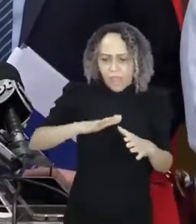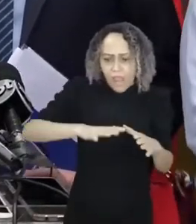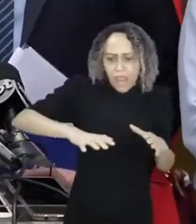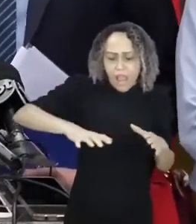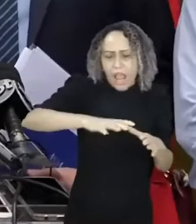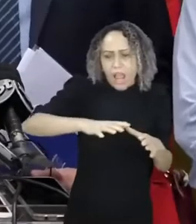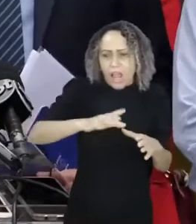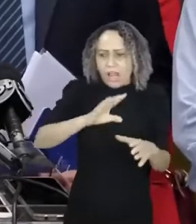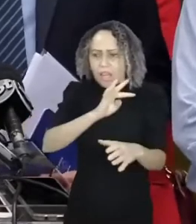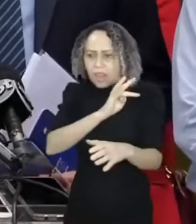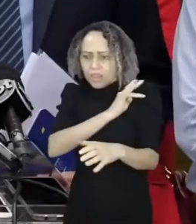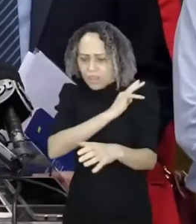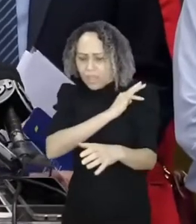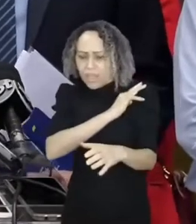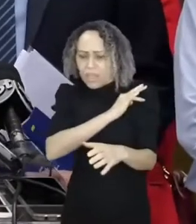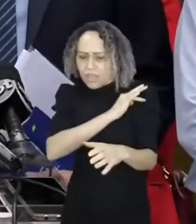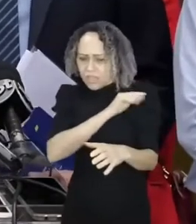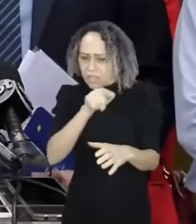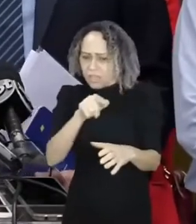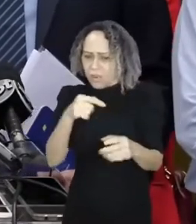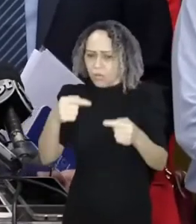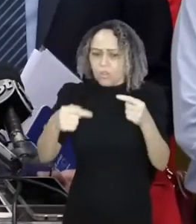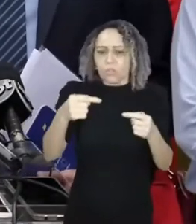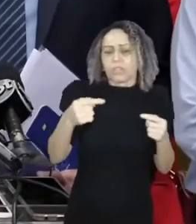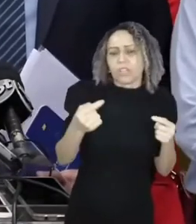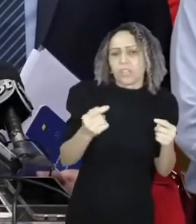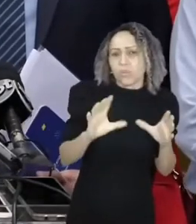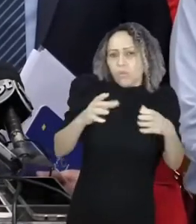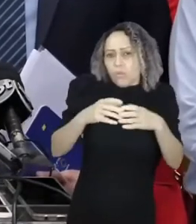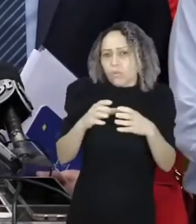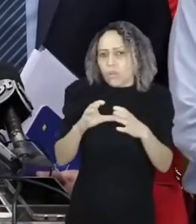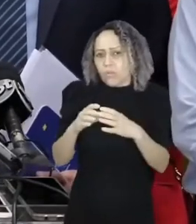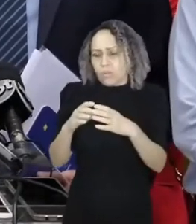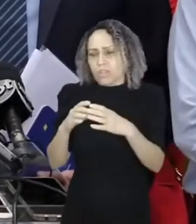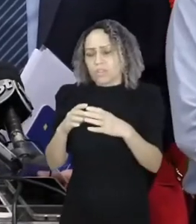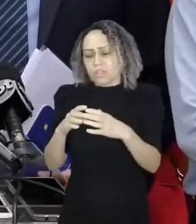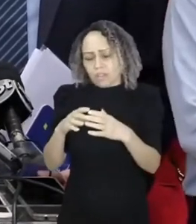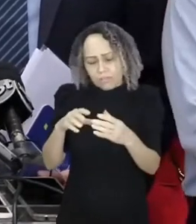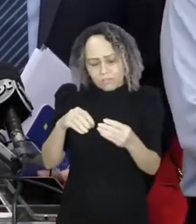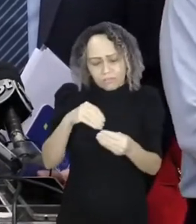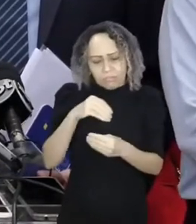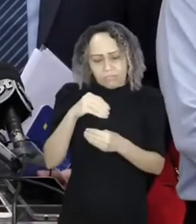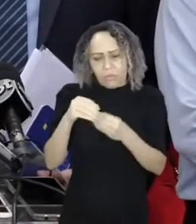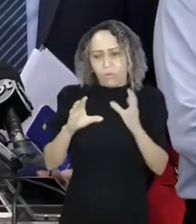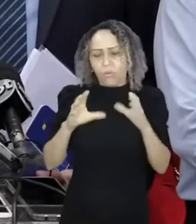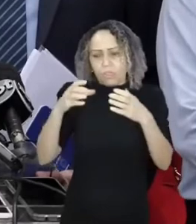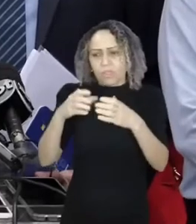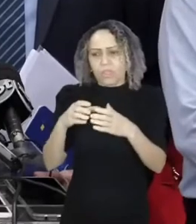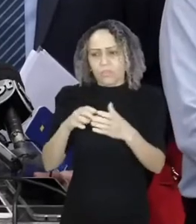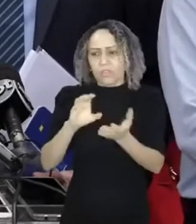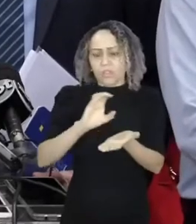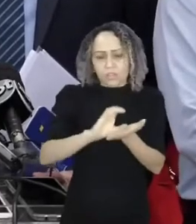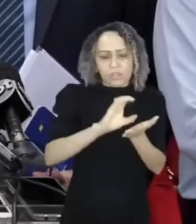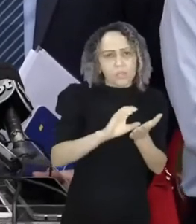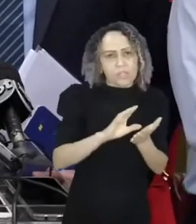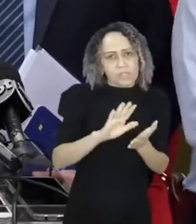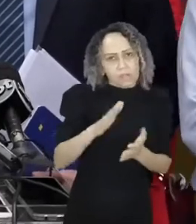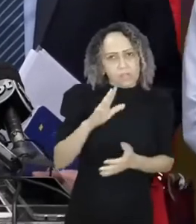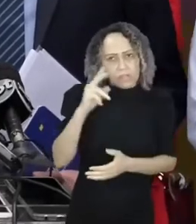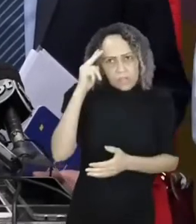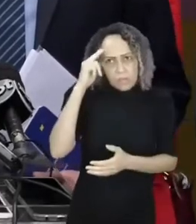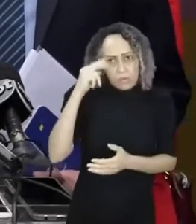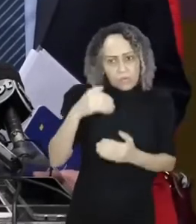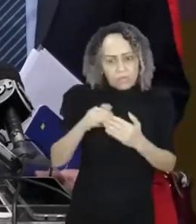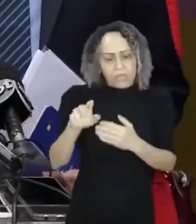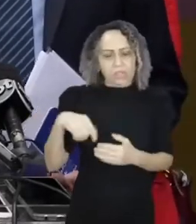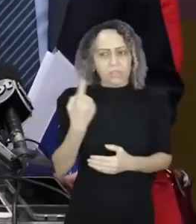nosso pessoal da Comissão Mista de Orçamentos, nossos deputados, nossos senadores. Possivelmente na segunda-feira a gente tem alguma coisa. Tá? André,